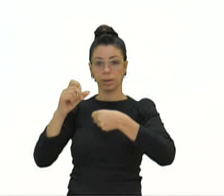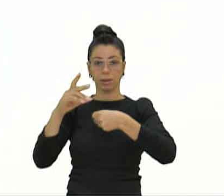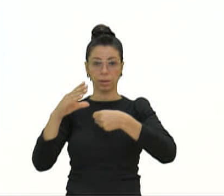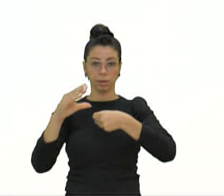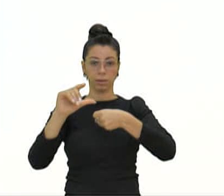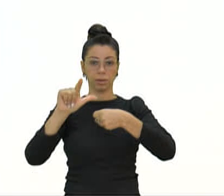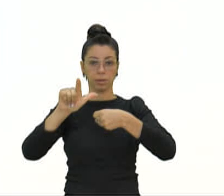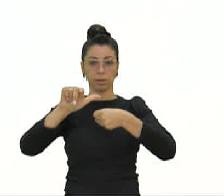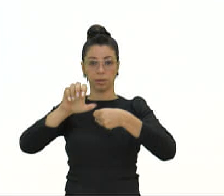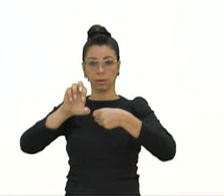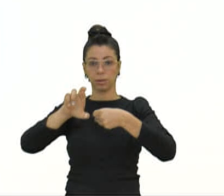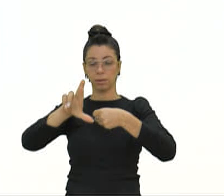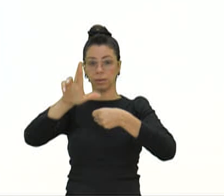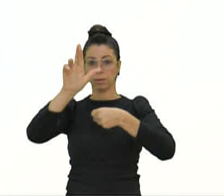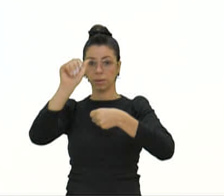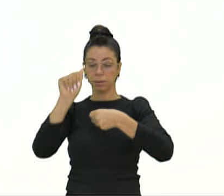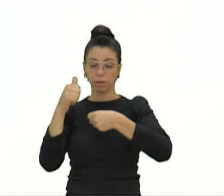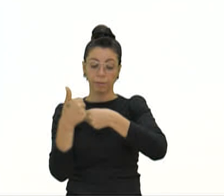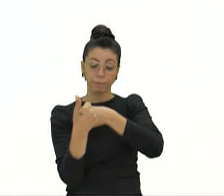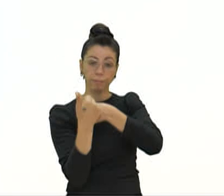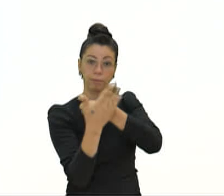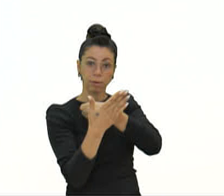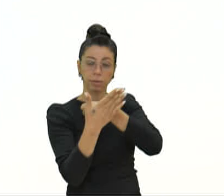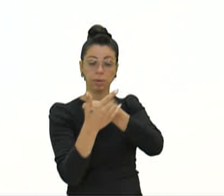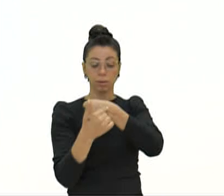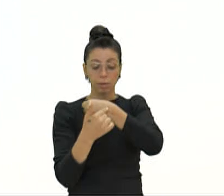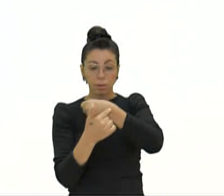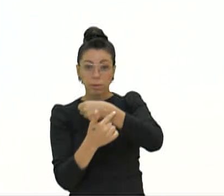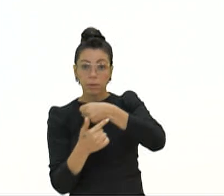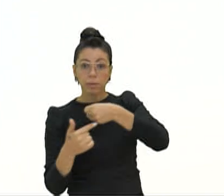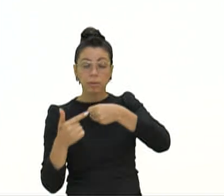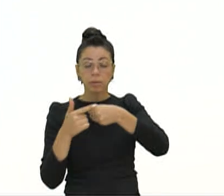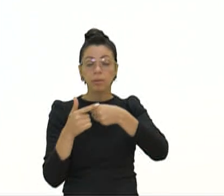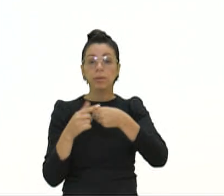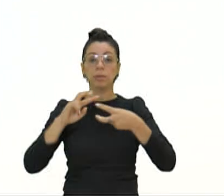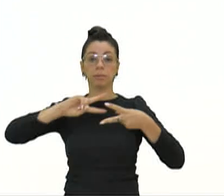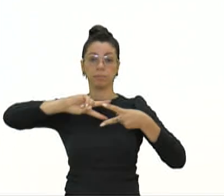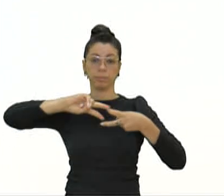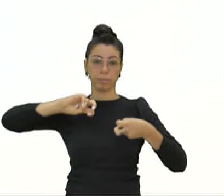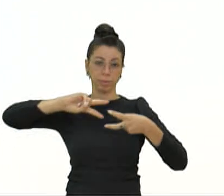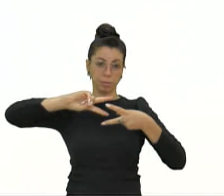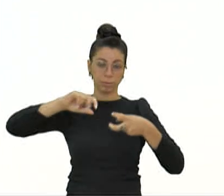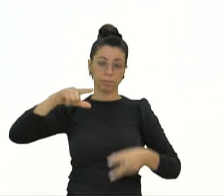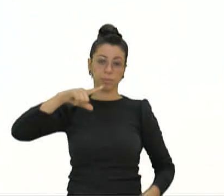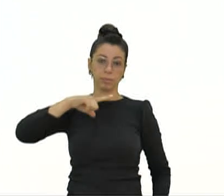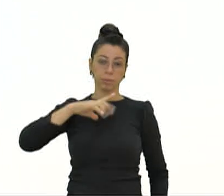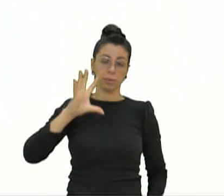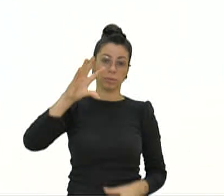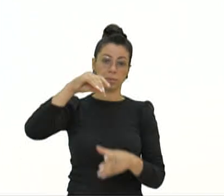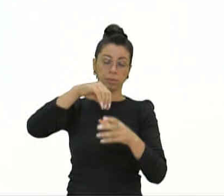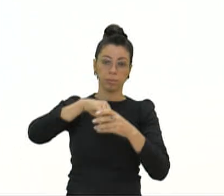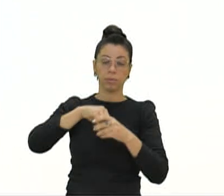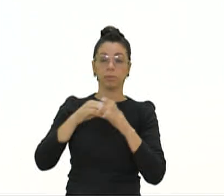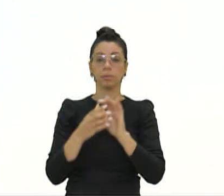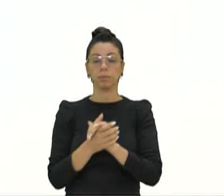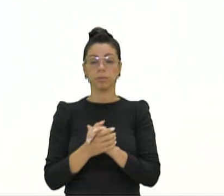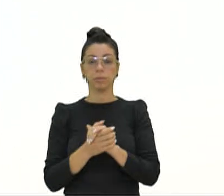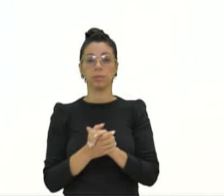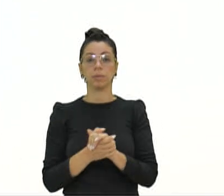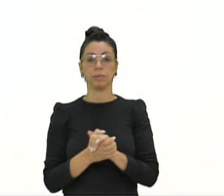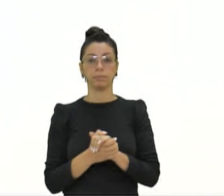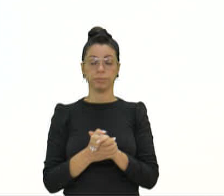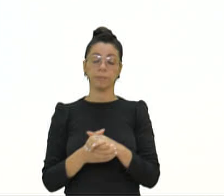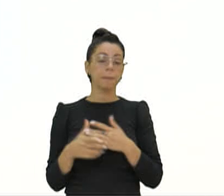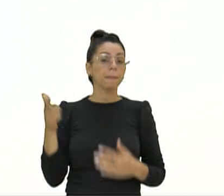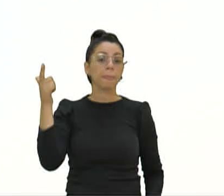mais externa do nosso olho. É nela que estão as inserções dos músculos que fazem os nossos olhos se movimentarem, né?